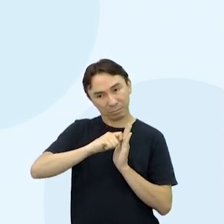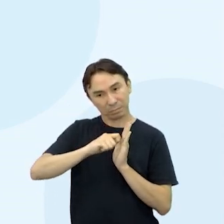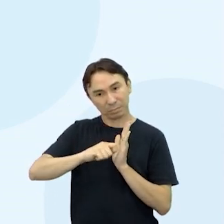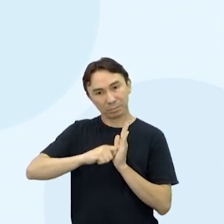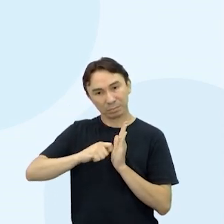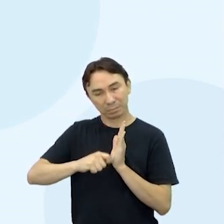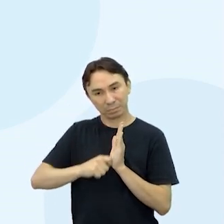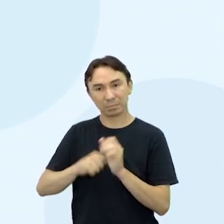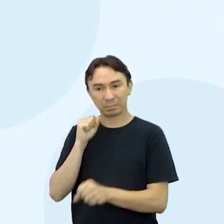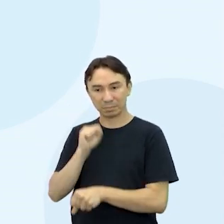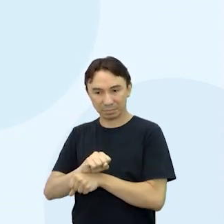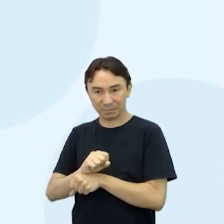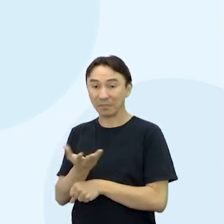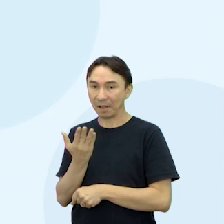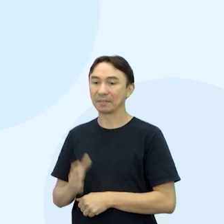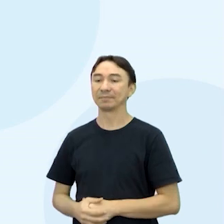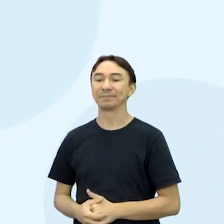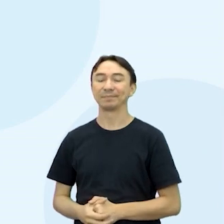pausa.